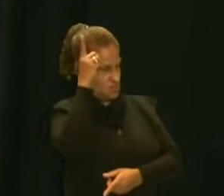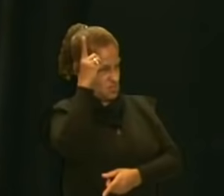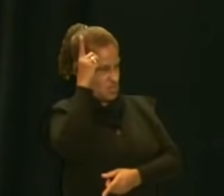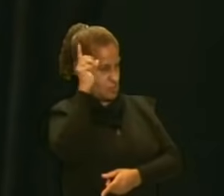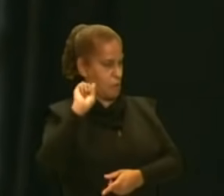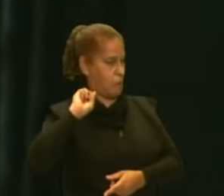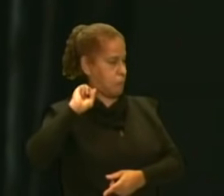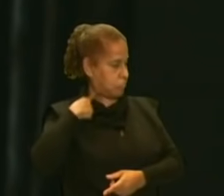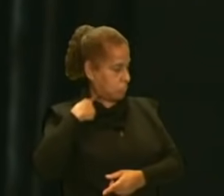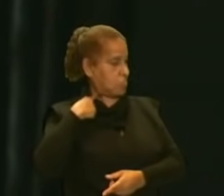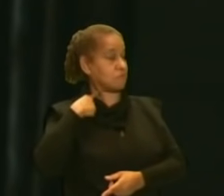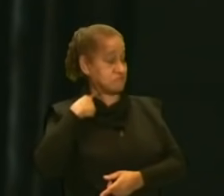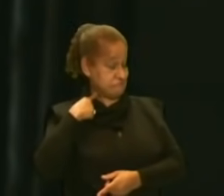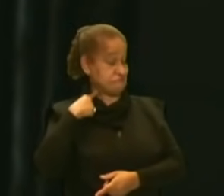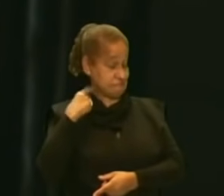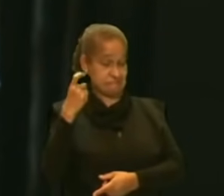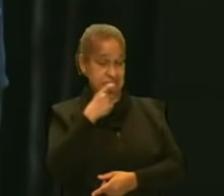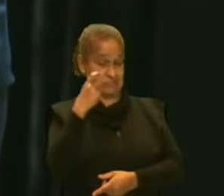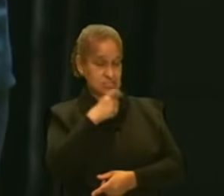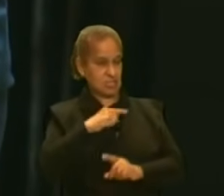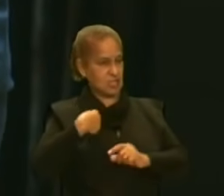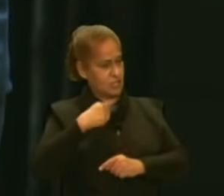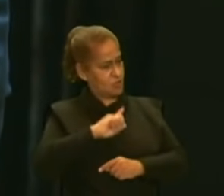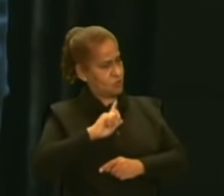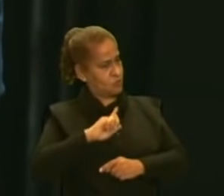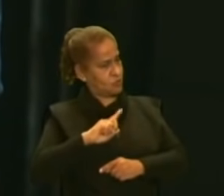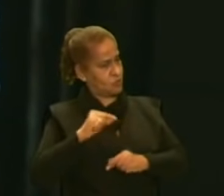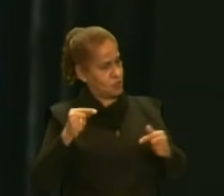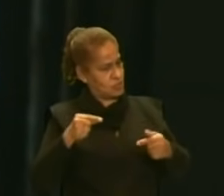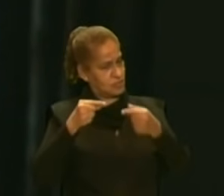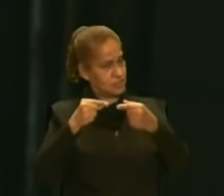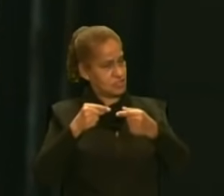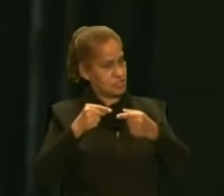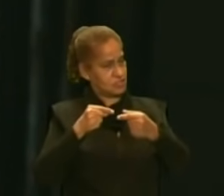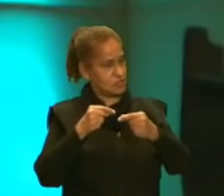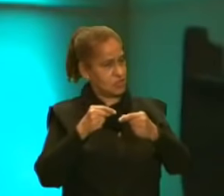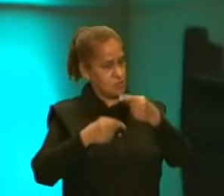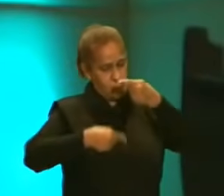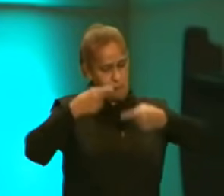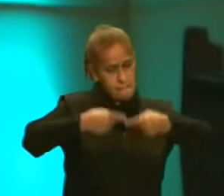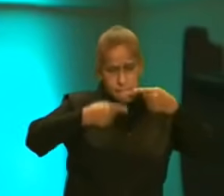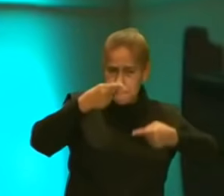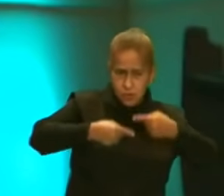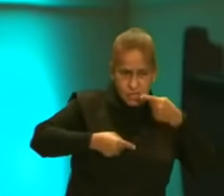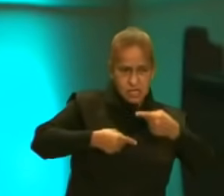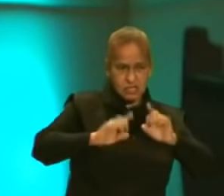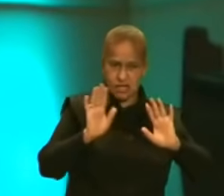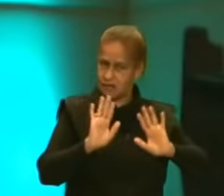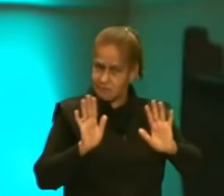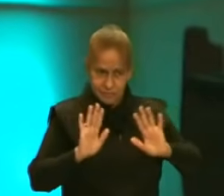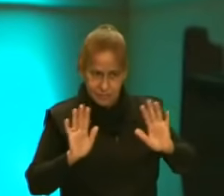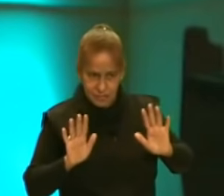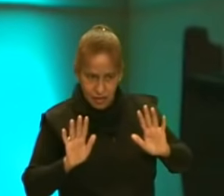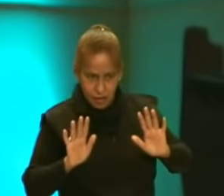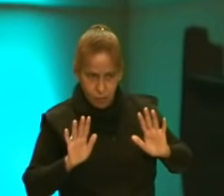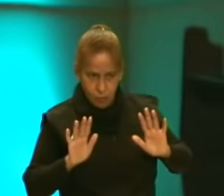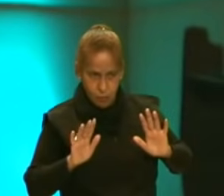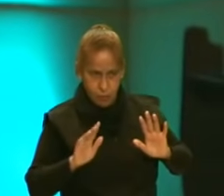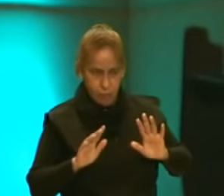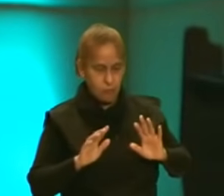para operar o engano. Eu não estou defendendo aqui nenhuma corrente política, porque todas elas